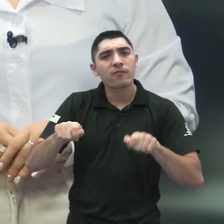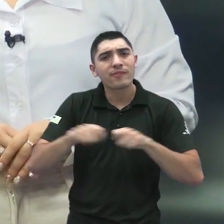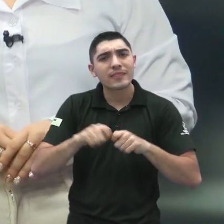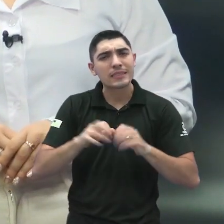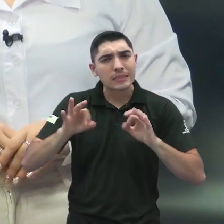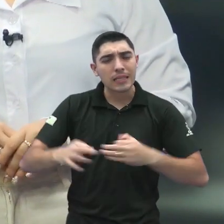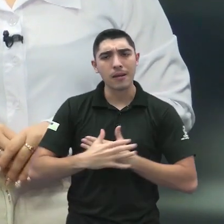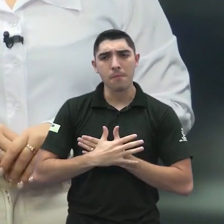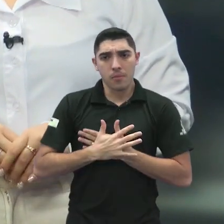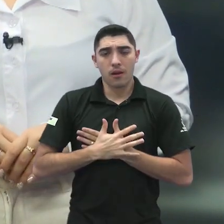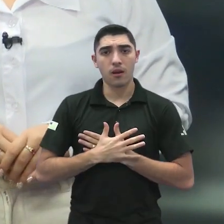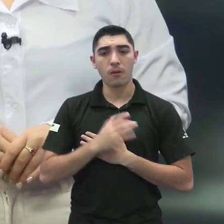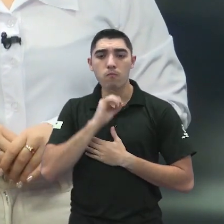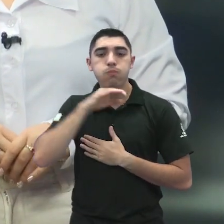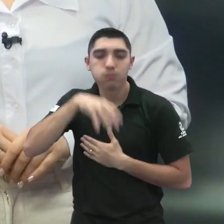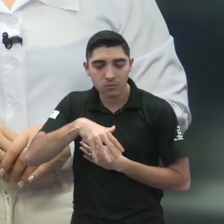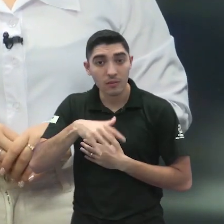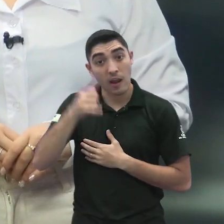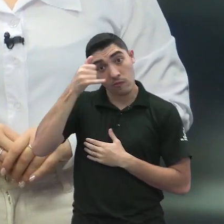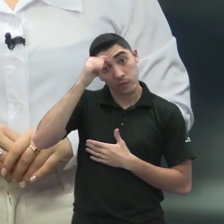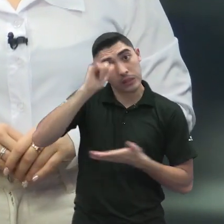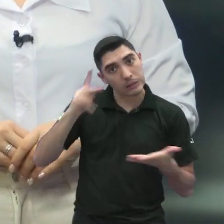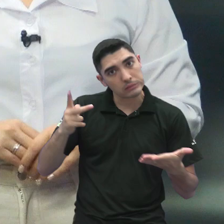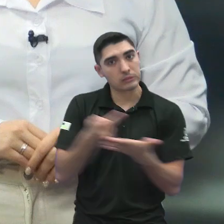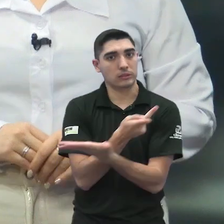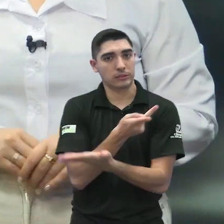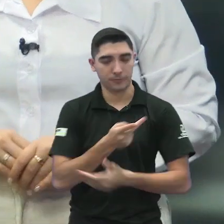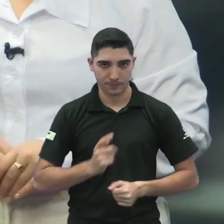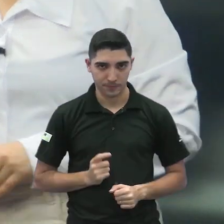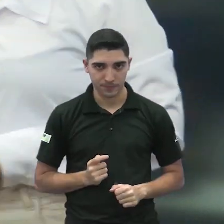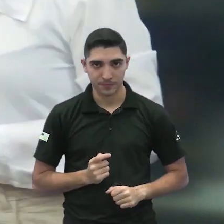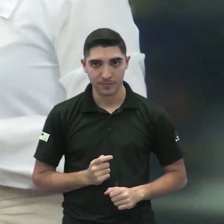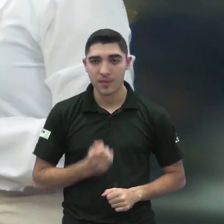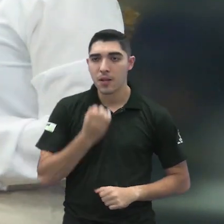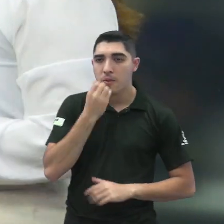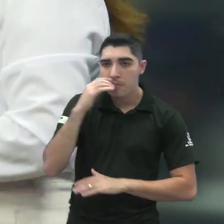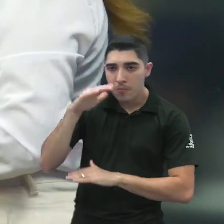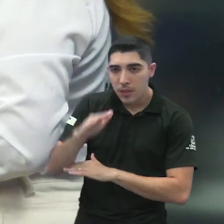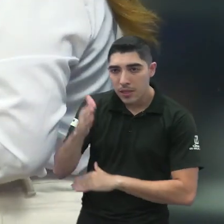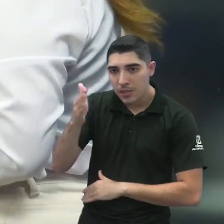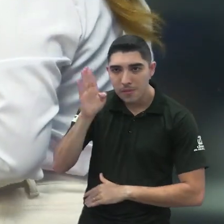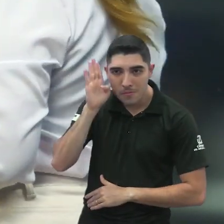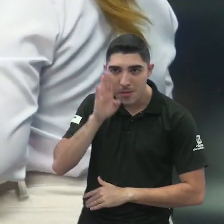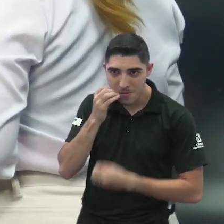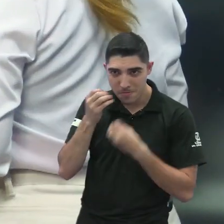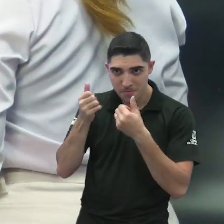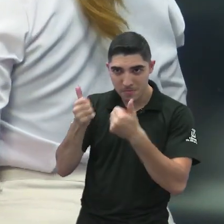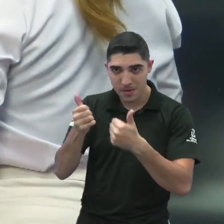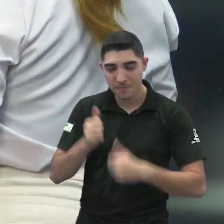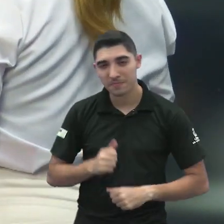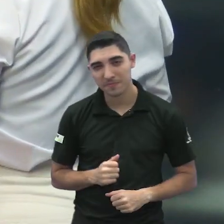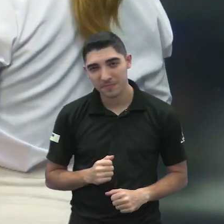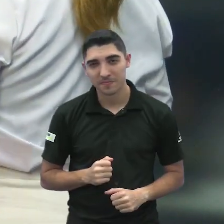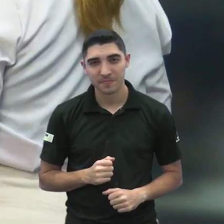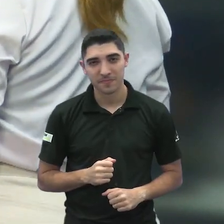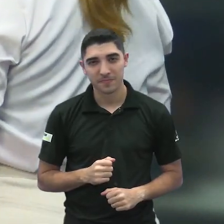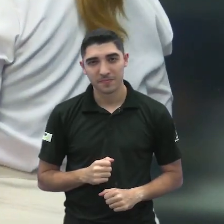manobra correta e evitar acidentes durante as celebrações. Boa tarde, Paulo, tudo bem?